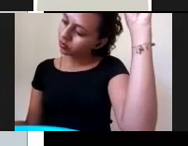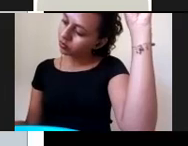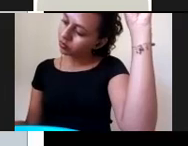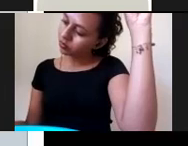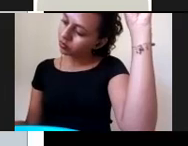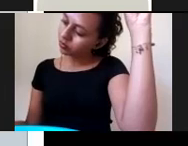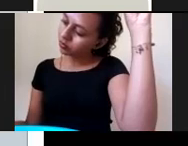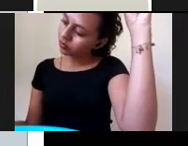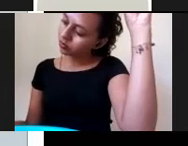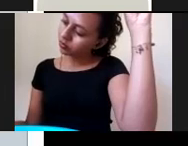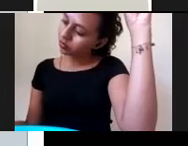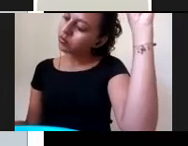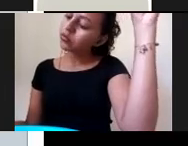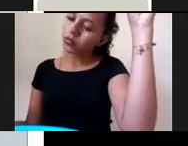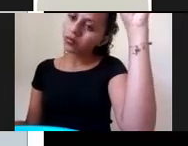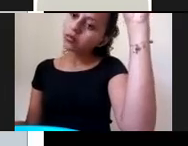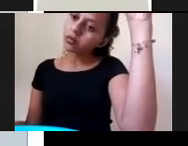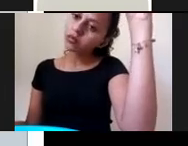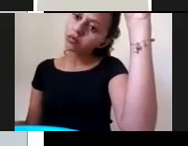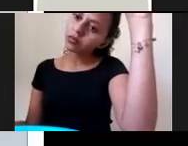pode verificar os pulsos